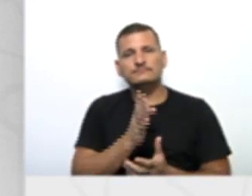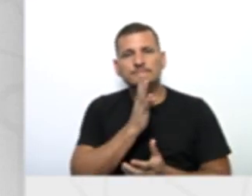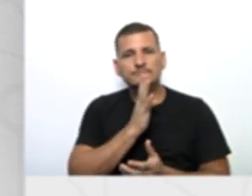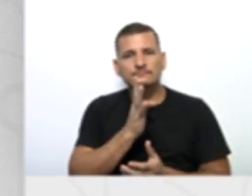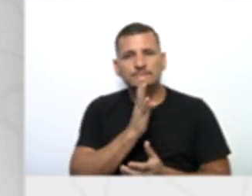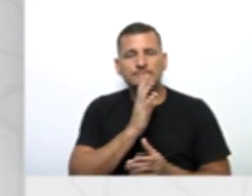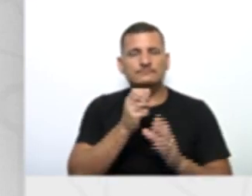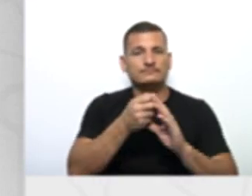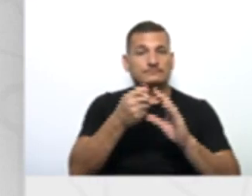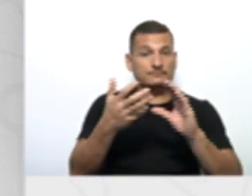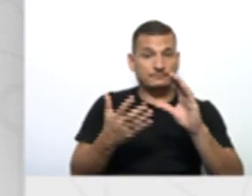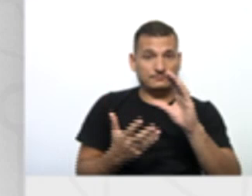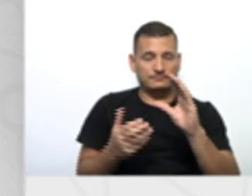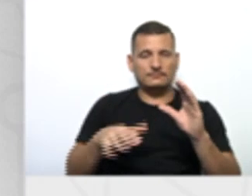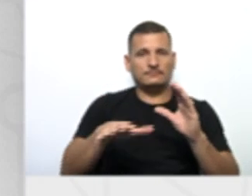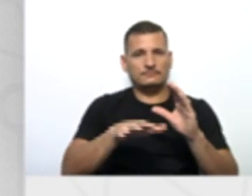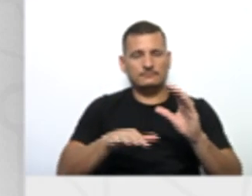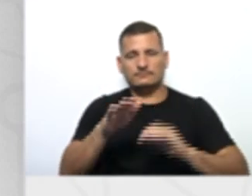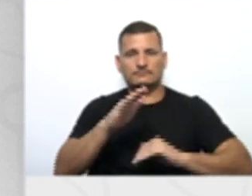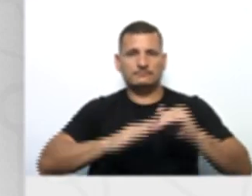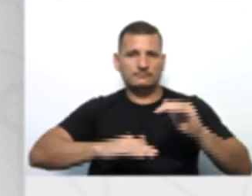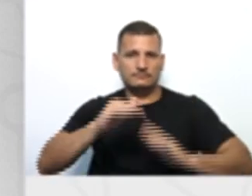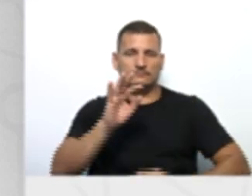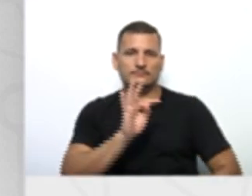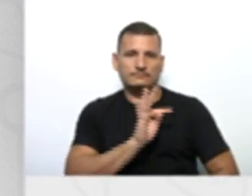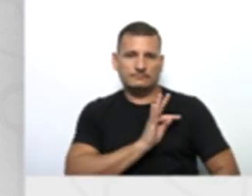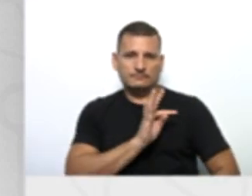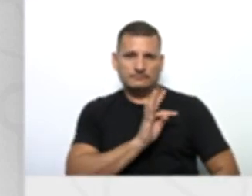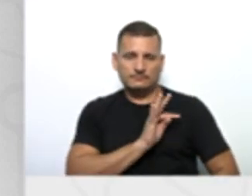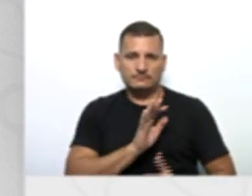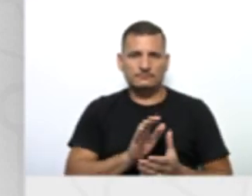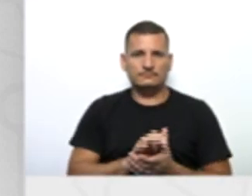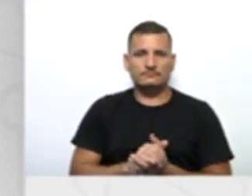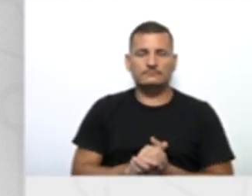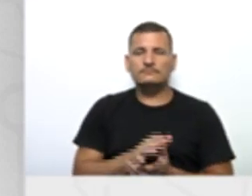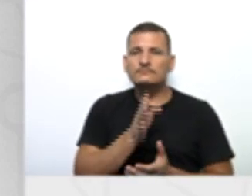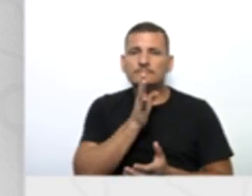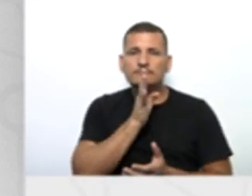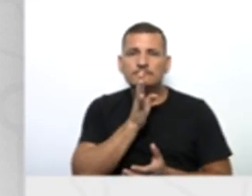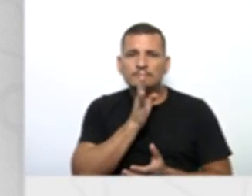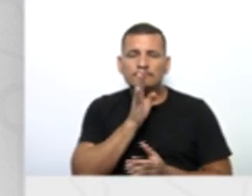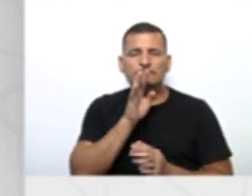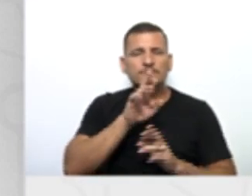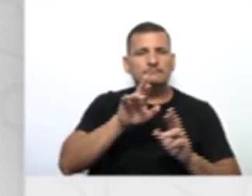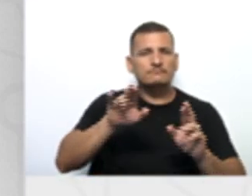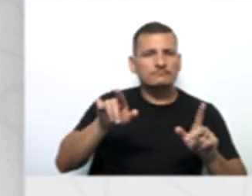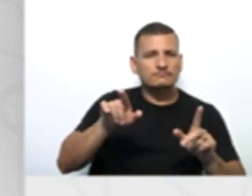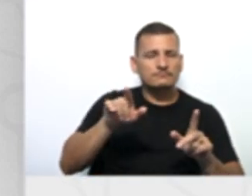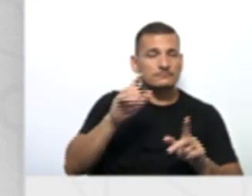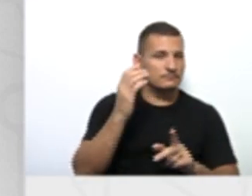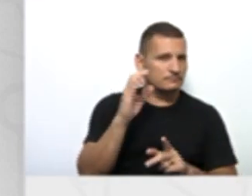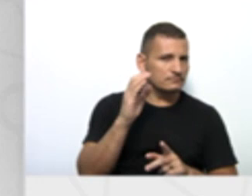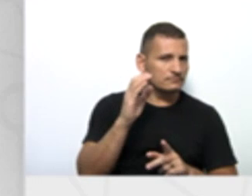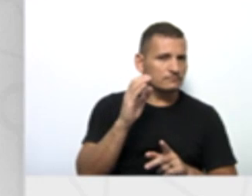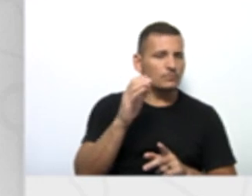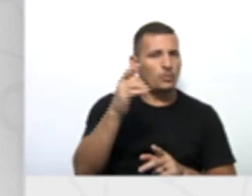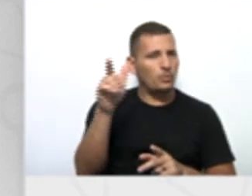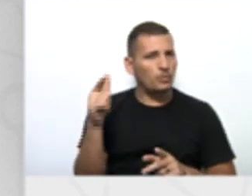que envolvem os profissionais do setor de TI, reconhecer a diferença entre conhecimento científico e outros tipos de